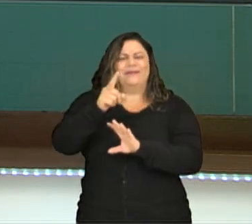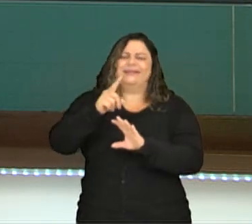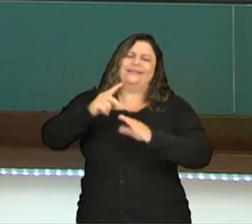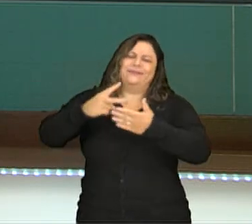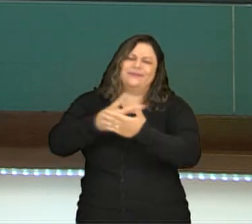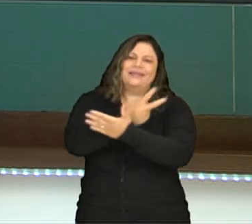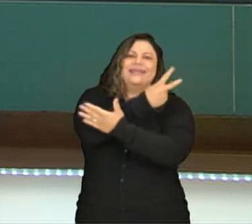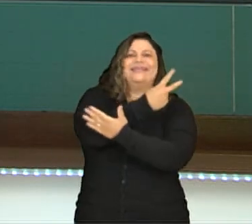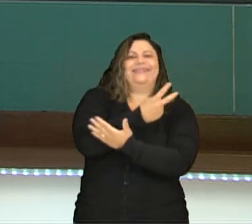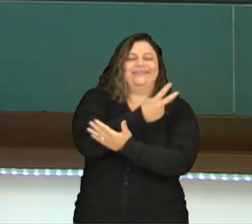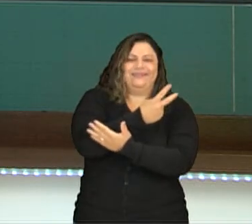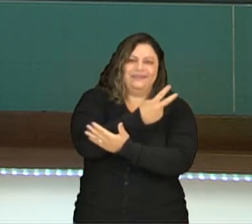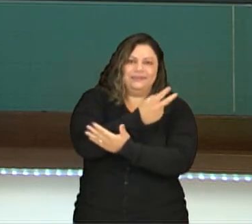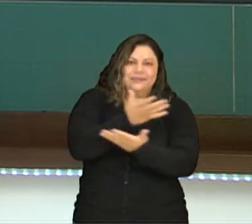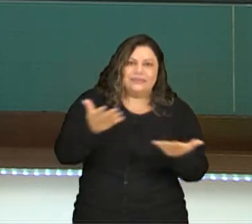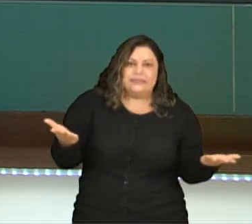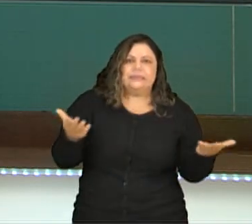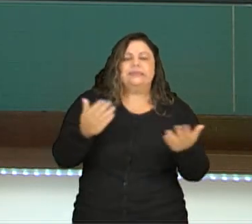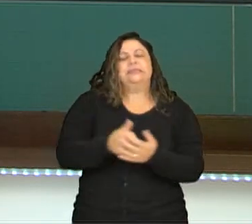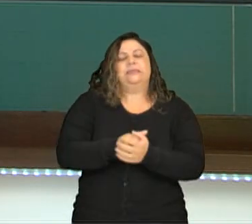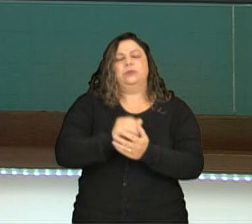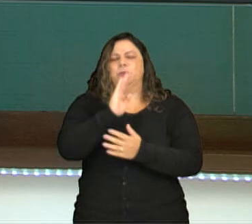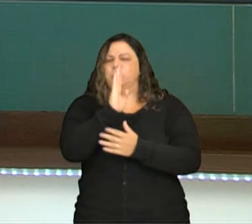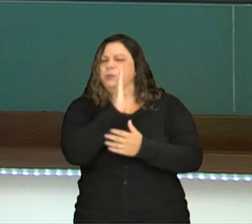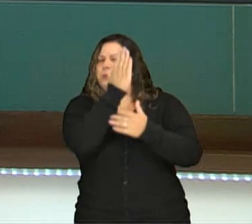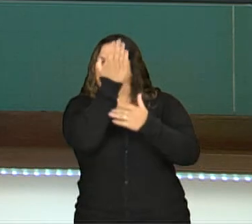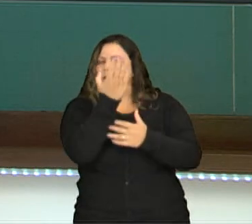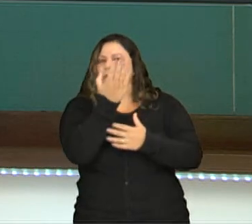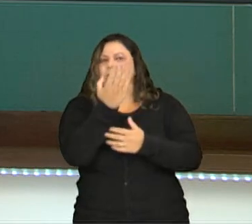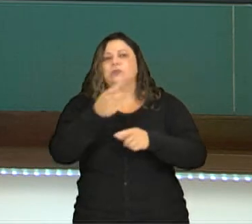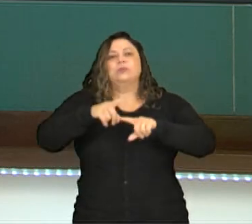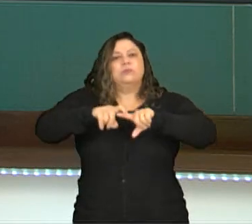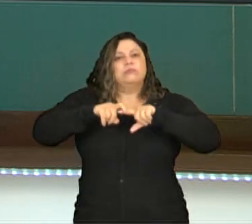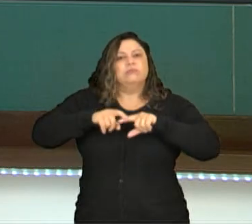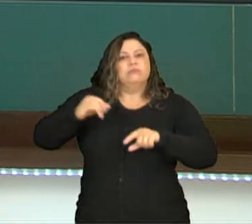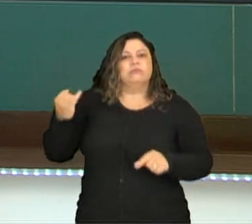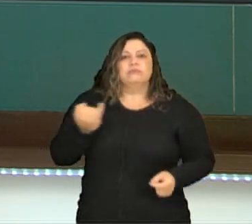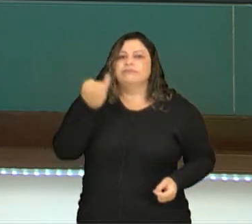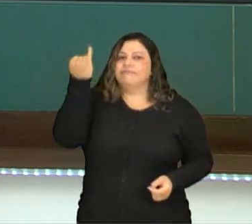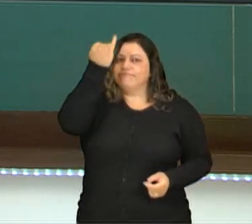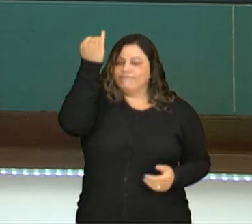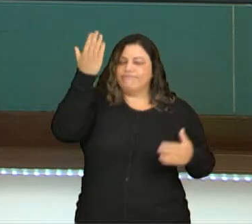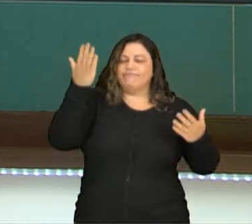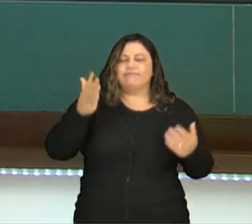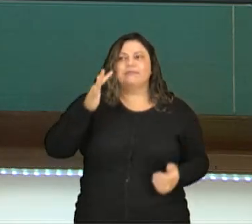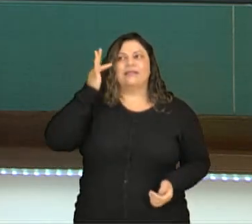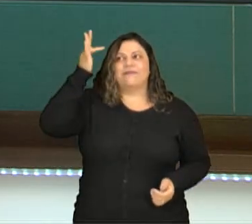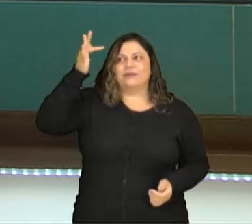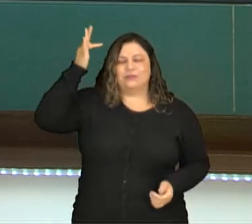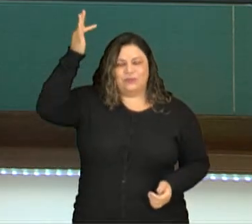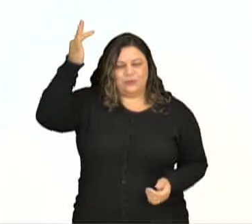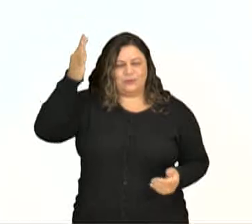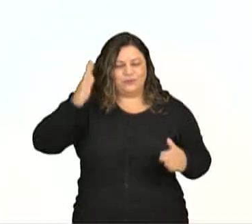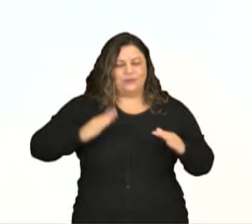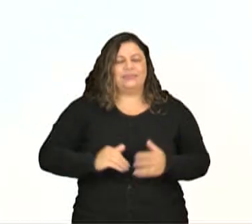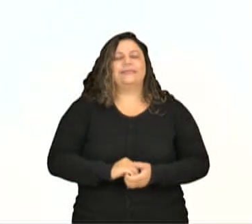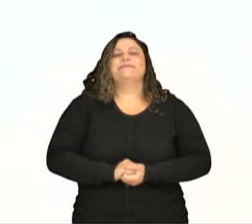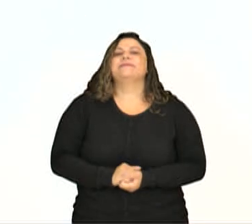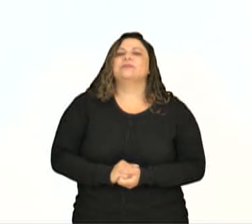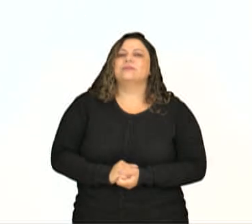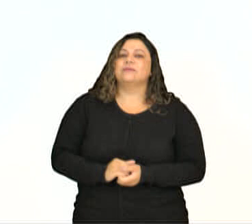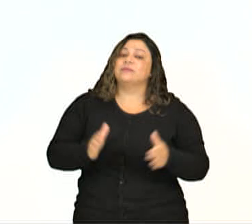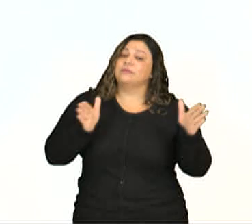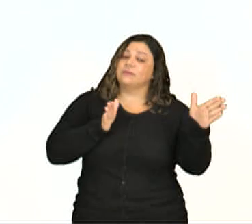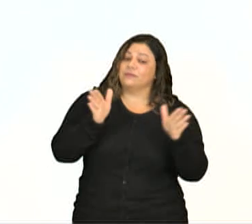heresias. Então, por isso, esse aspecto tão importante da filosofia escolástica. Então, aqui, ó, nesse